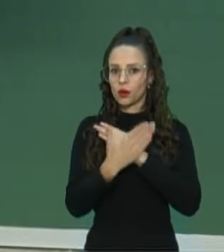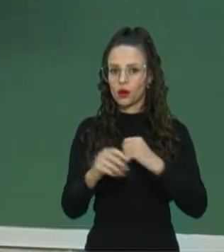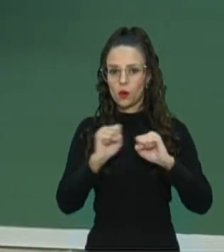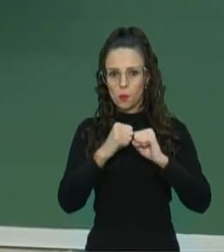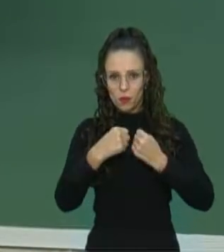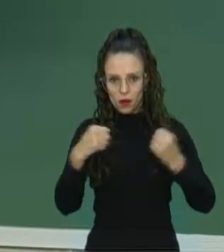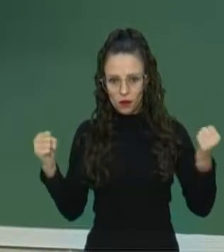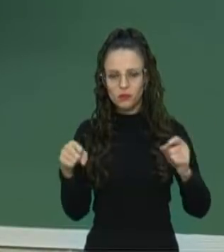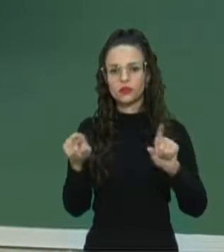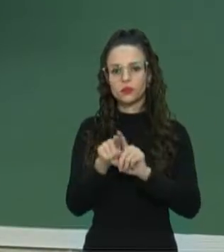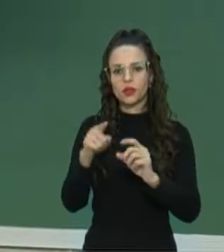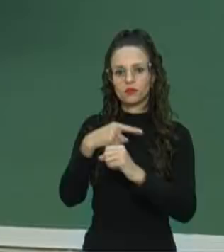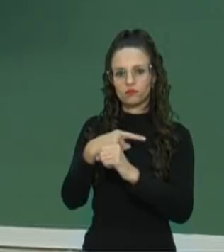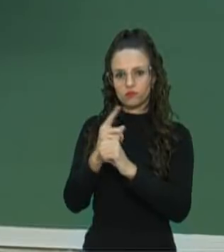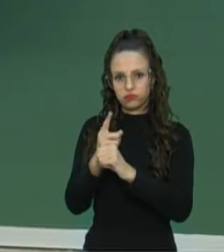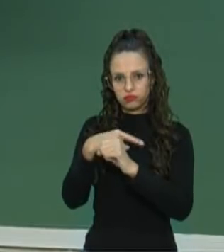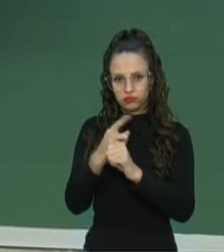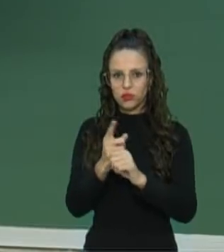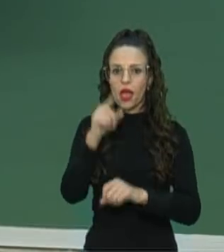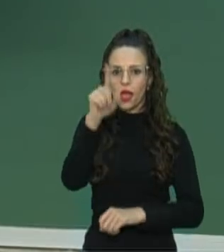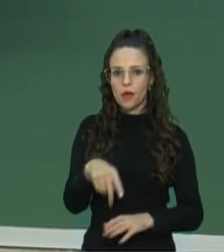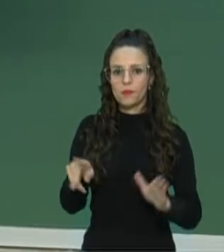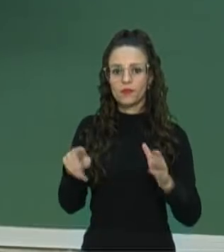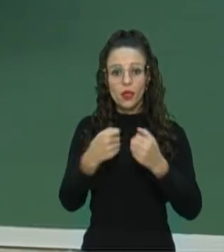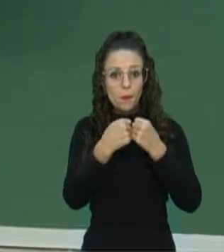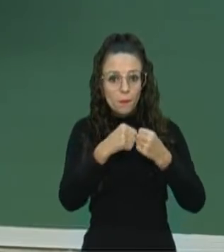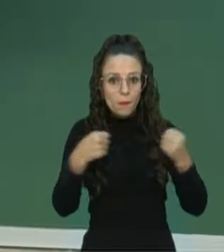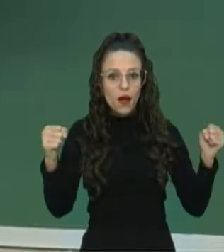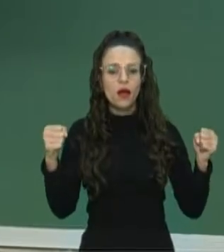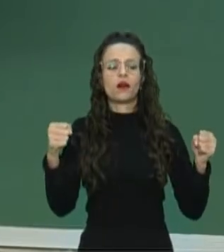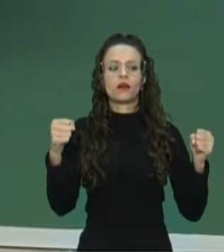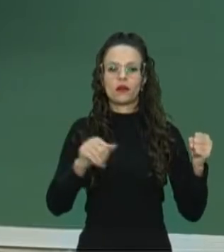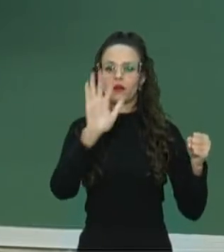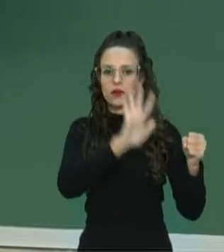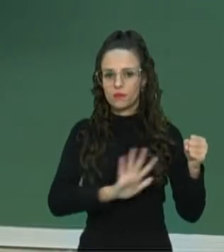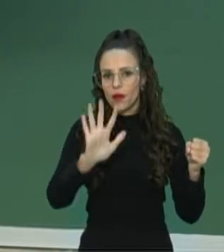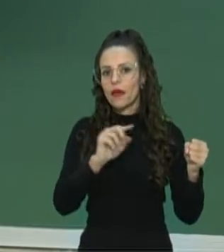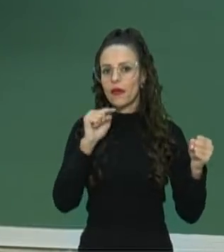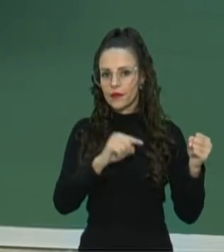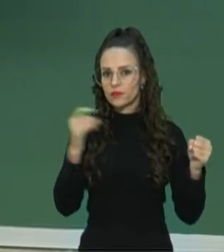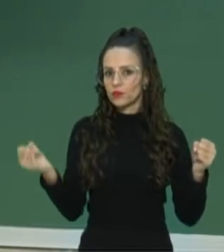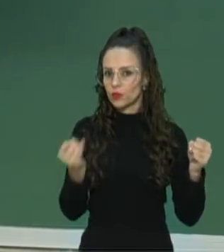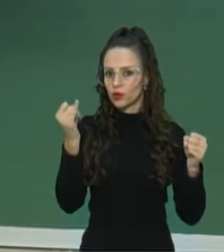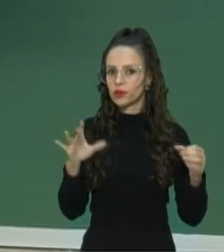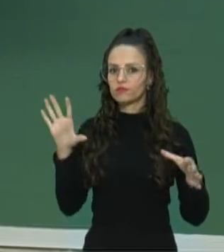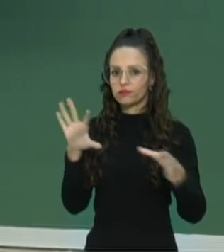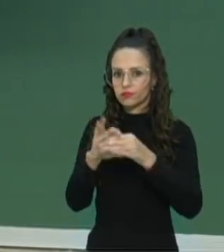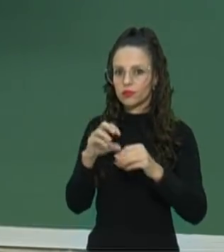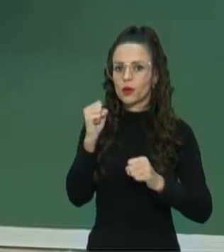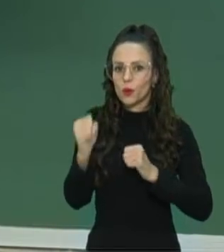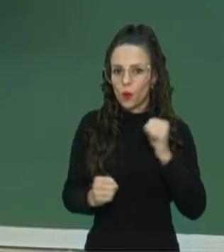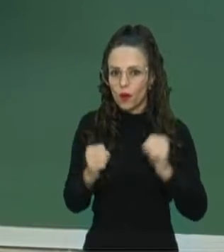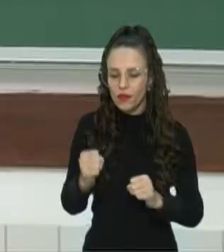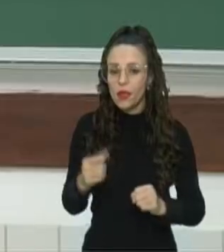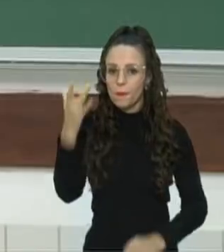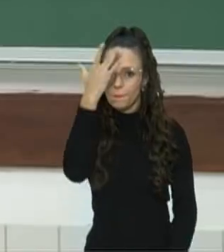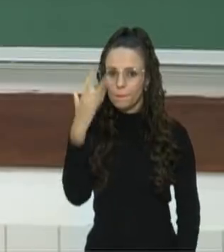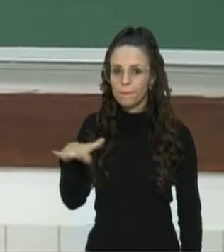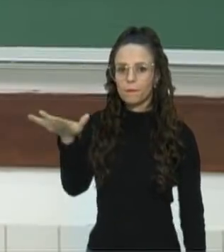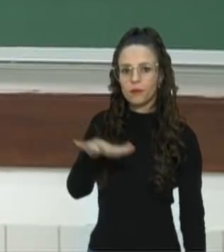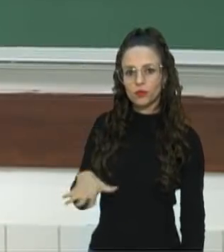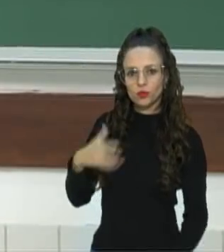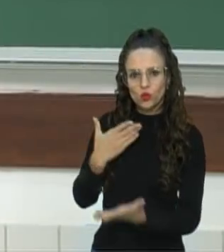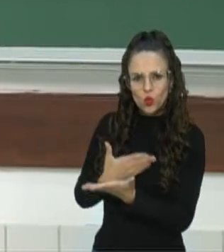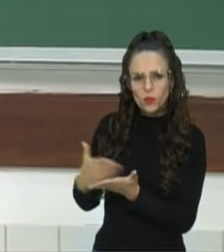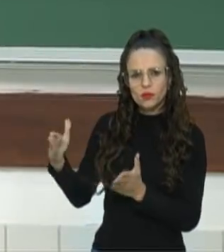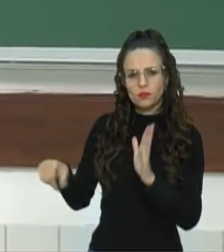extremamente necessários, né? Muito característico, o mapa é muito característico na corrida de orientação, né? Pessoas que estão iniciando na orientação,